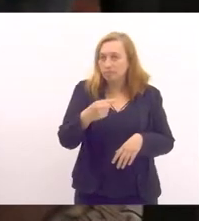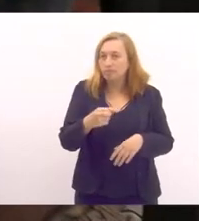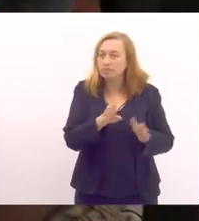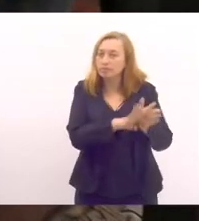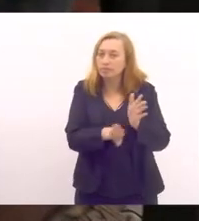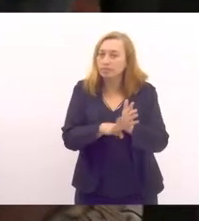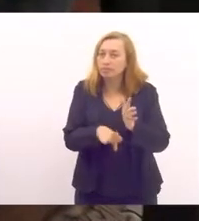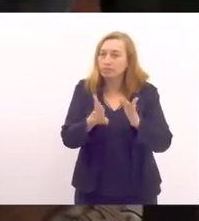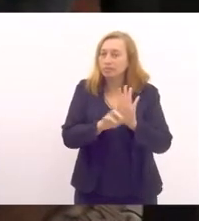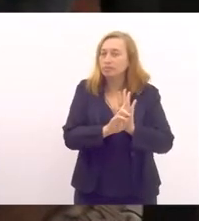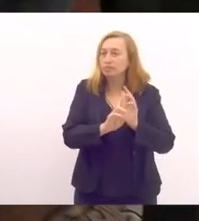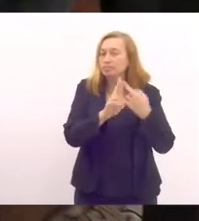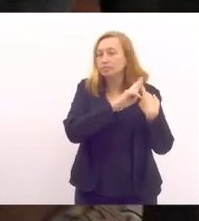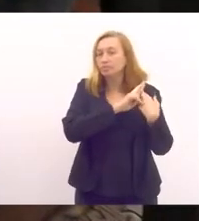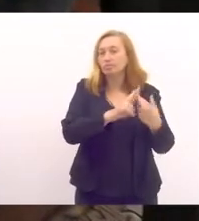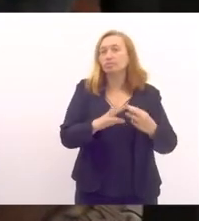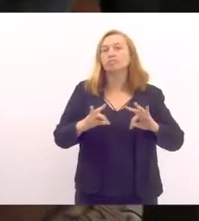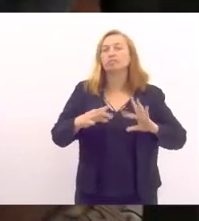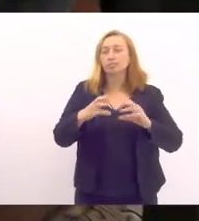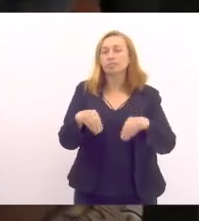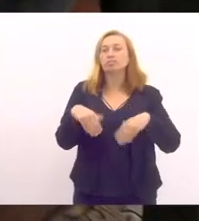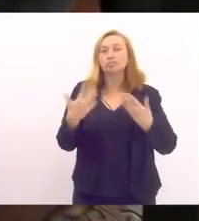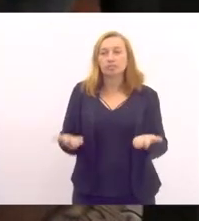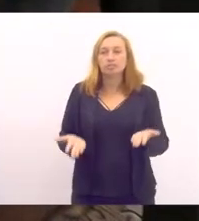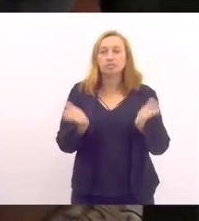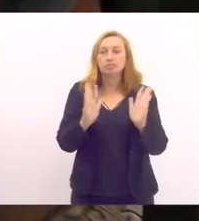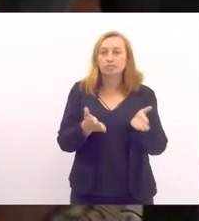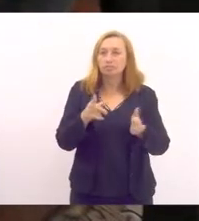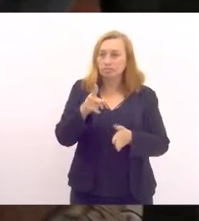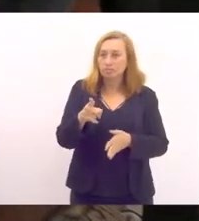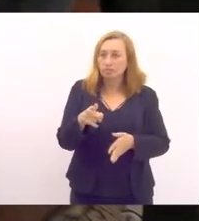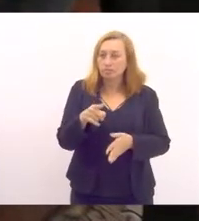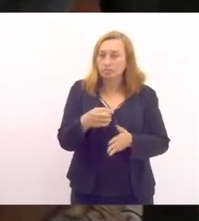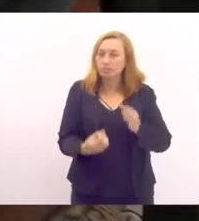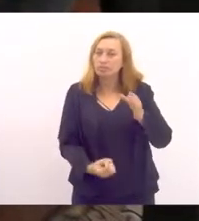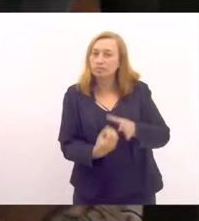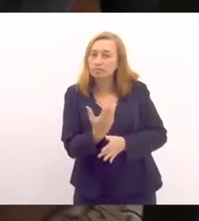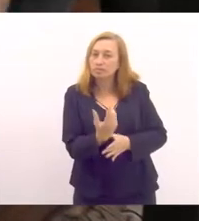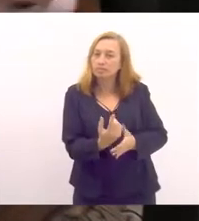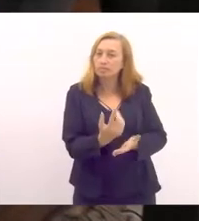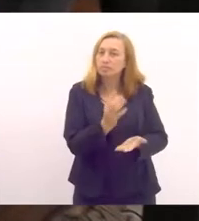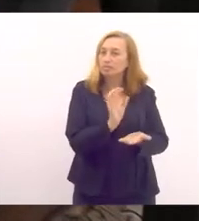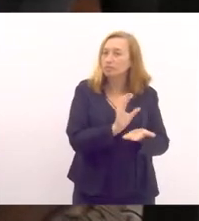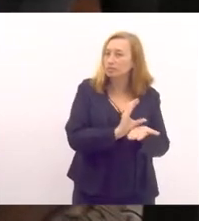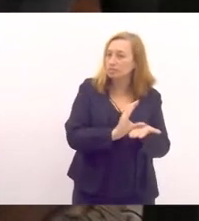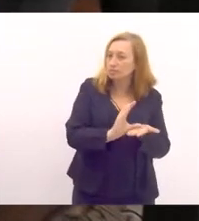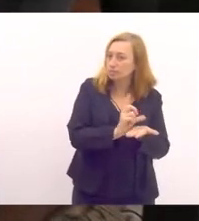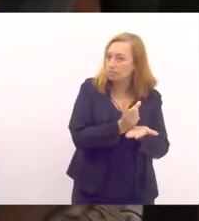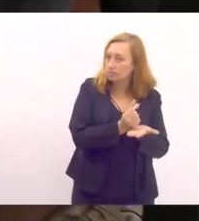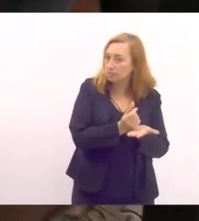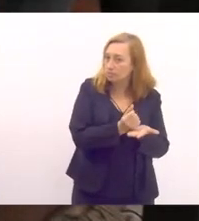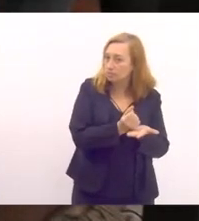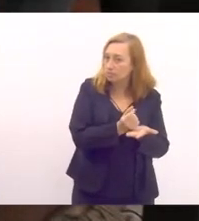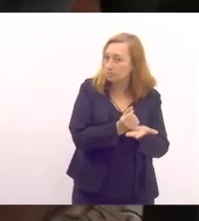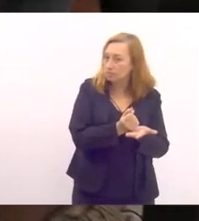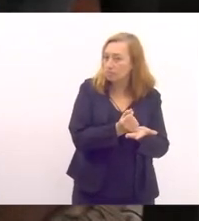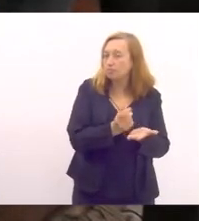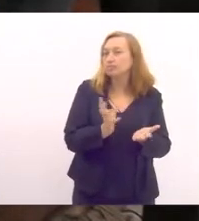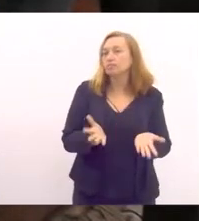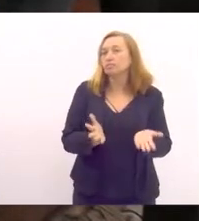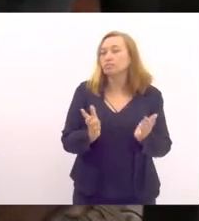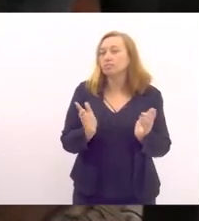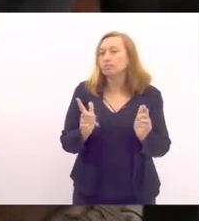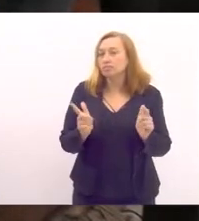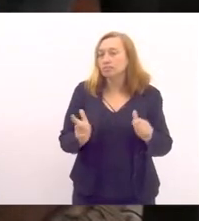ele é responsável por aquilo ali, né? Então, hoje, você pegar, criar um fundo onde a iniciativa privada, etc., vai